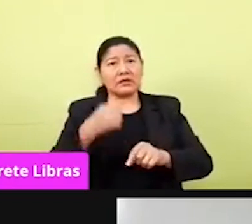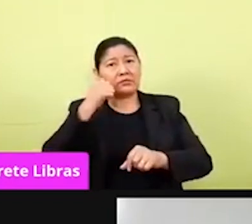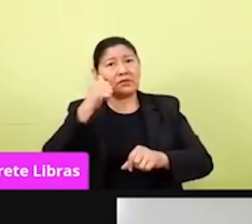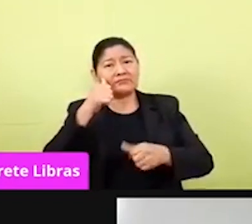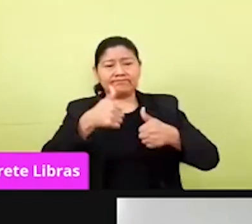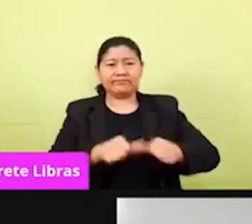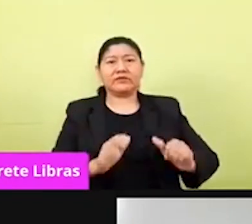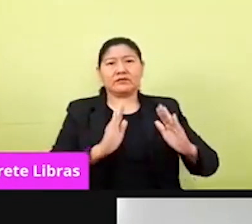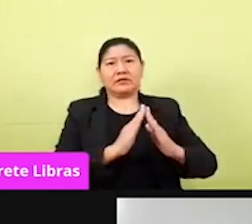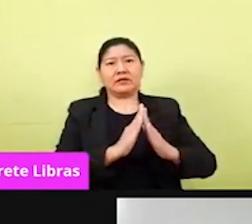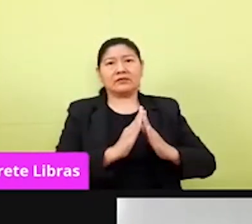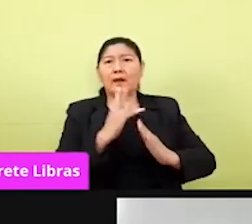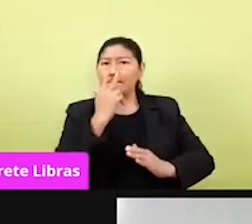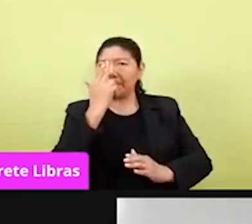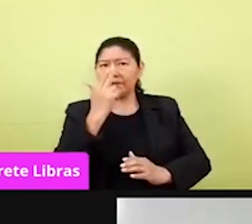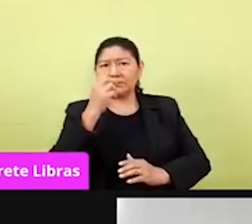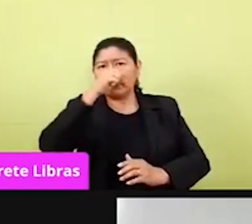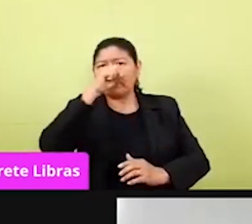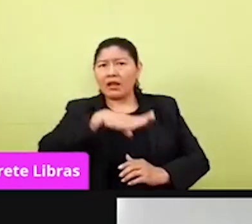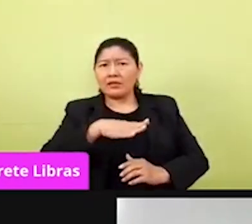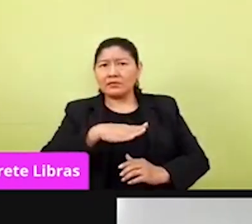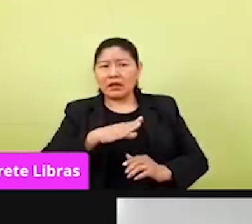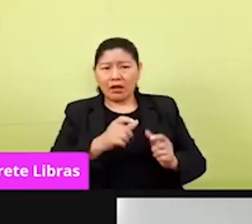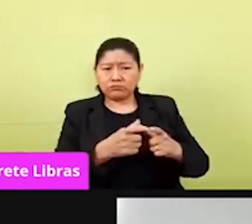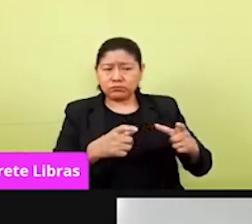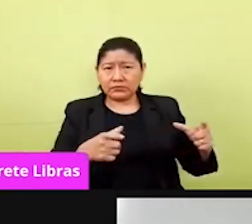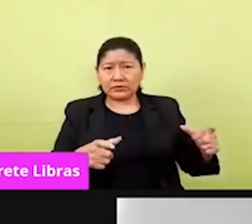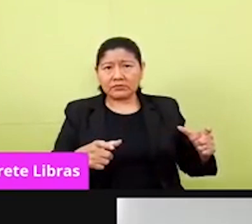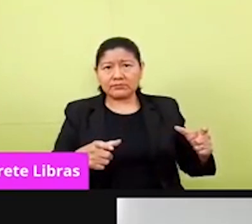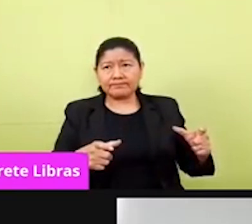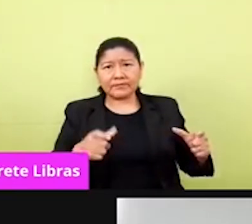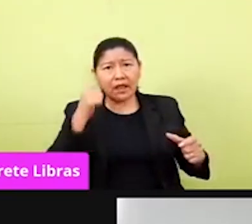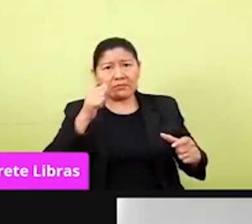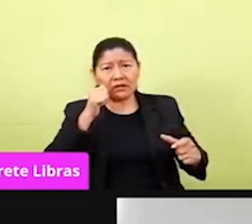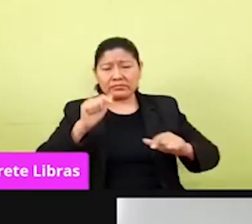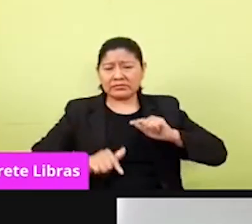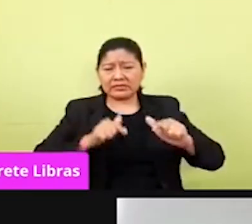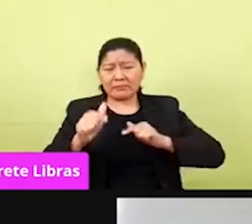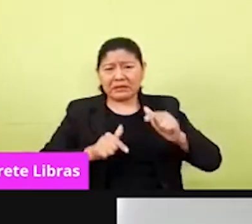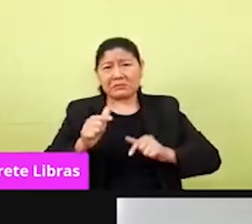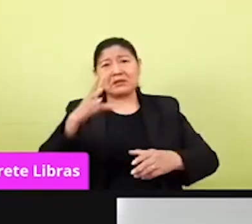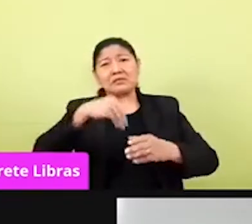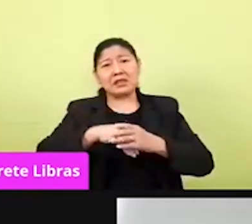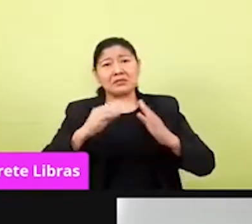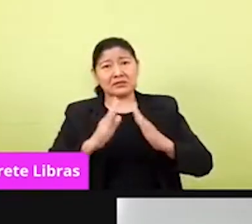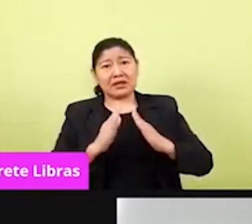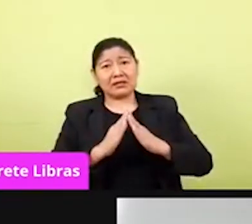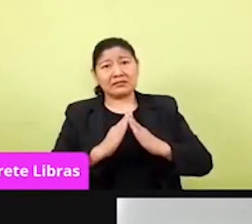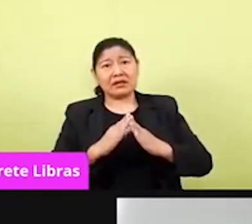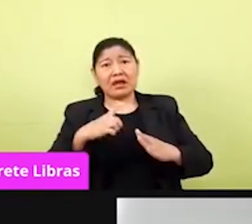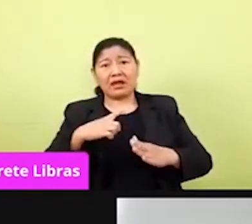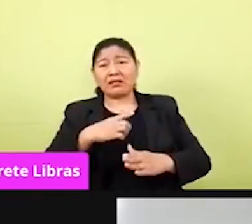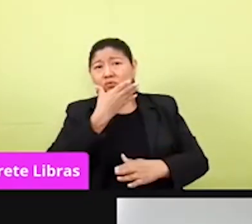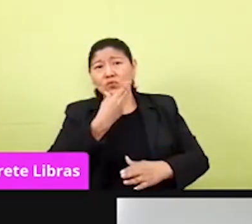isso, o excesso de trabalho doméstico, e quando ela solicita, quando ela demanda que os